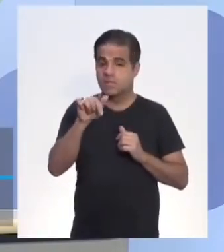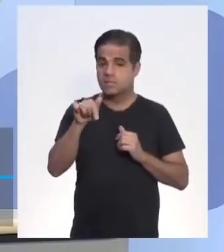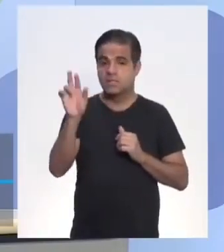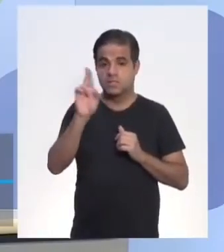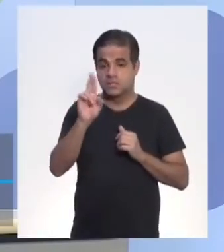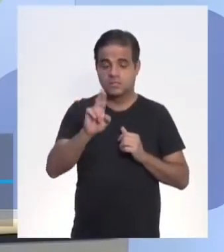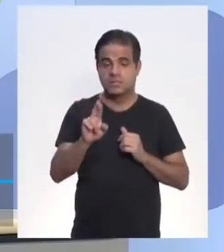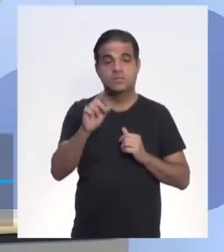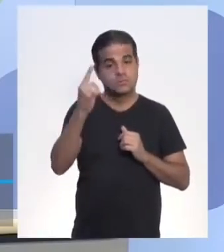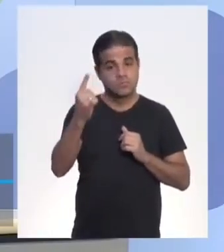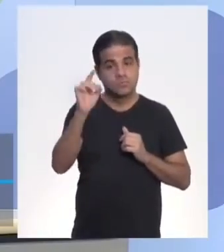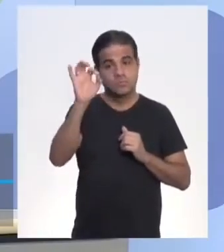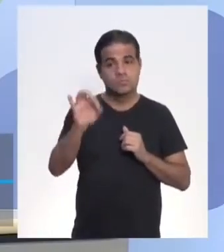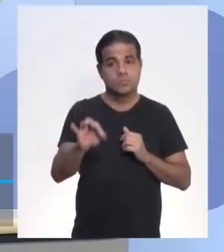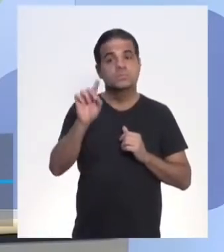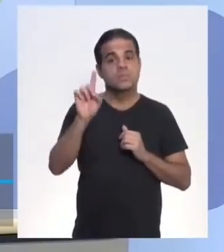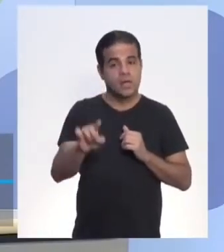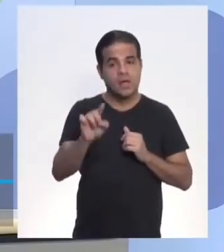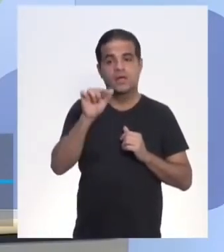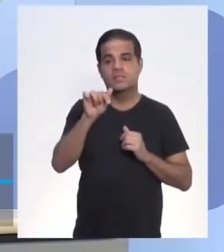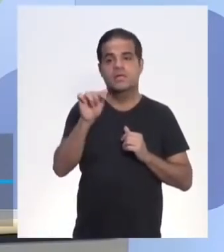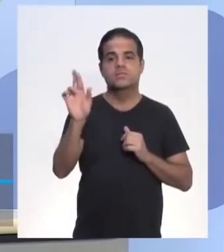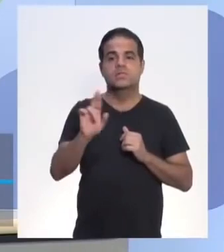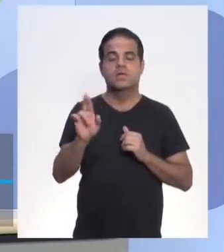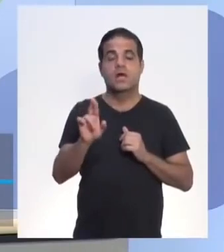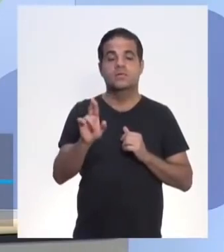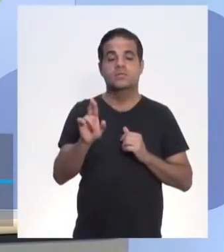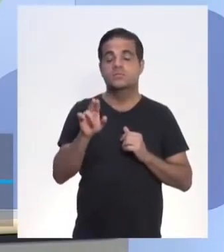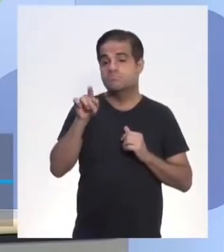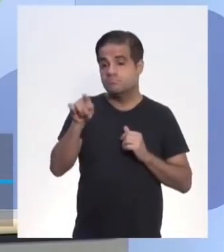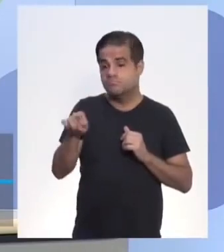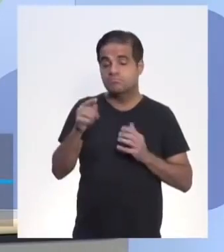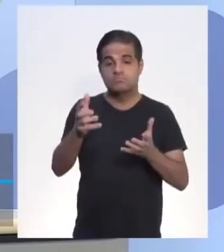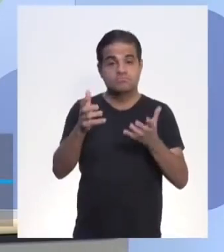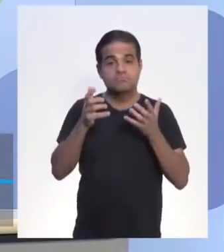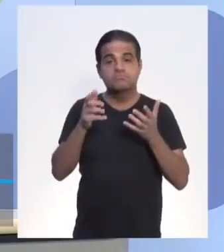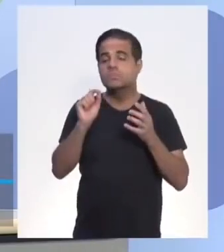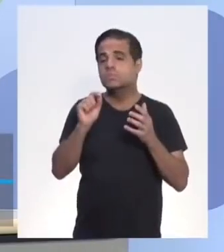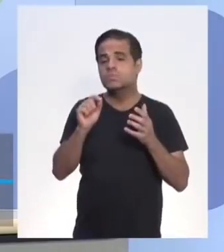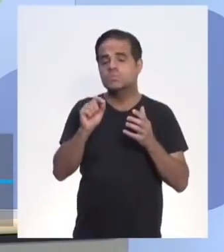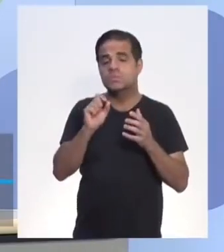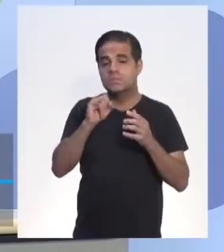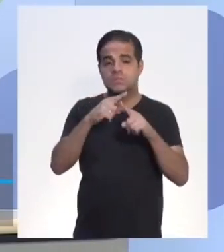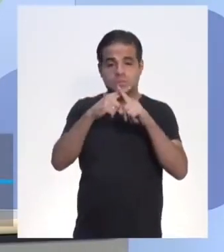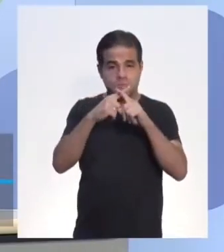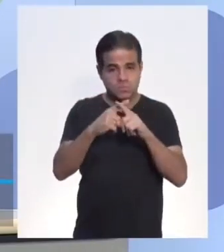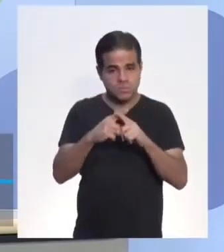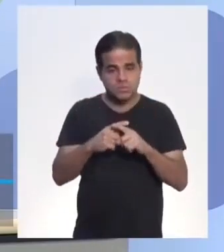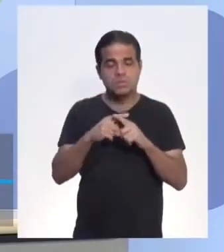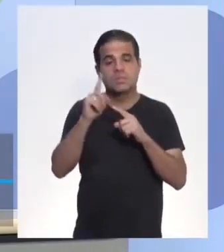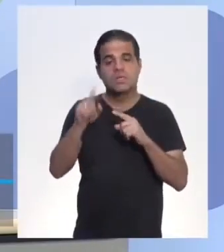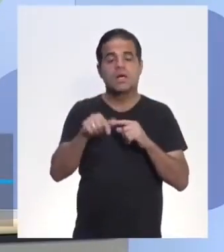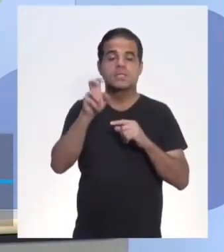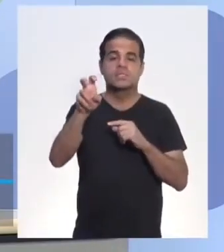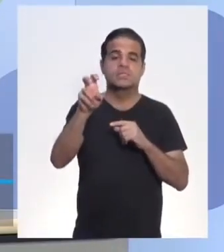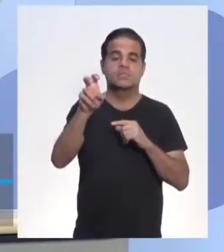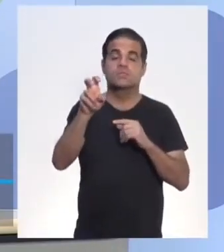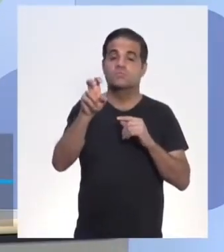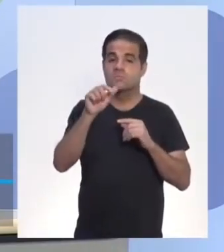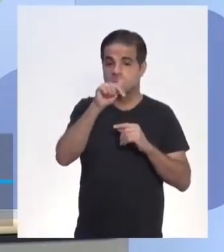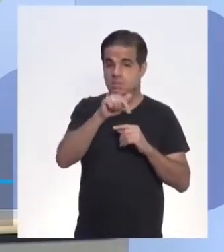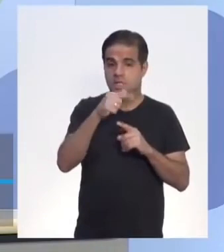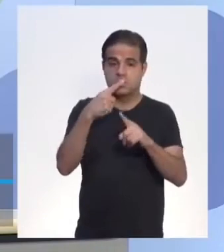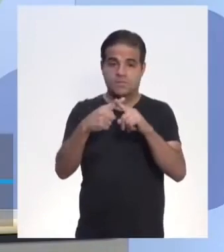reais então por r$ 107 certo no caso ao aquele ali seu multiplicando né seria cinco